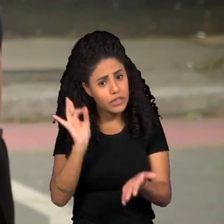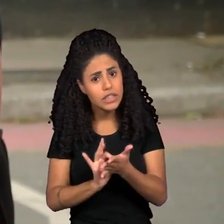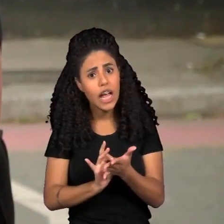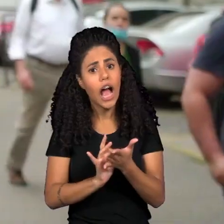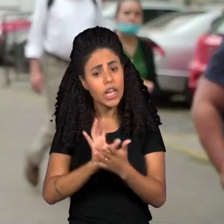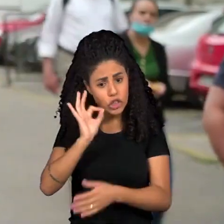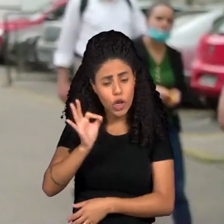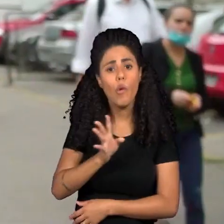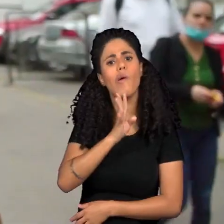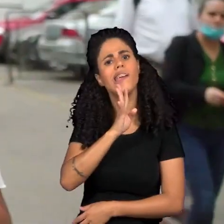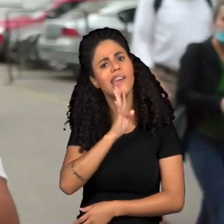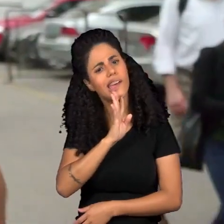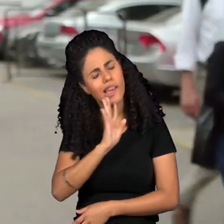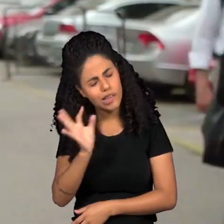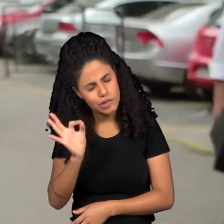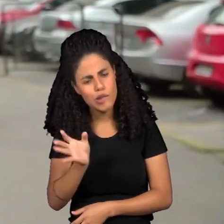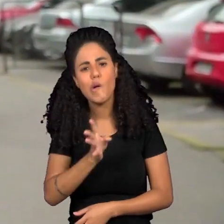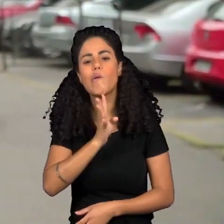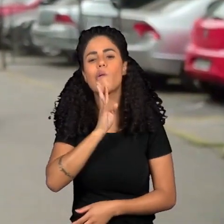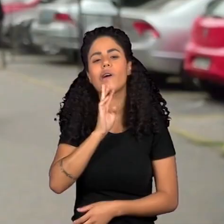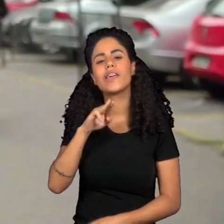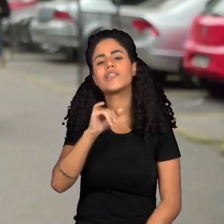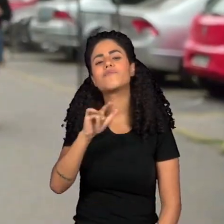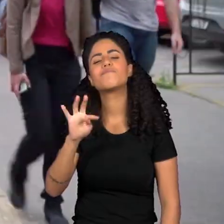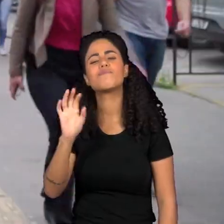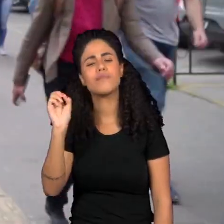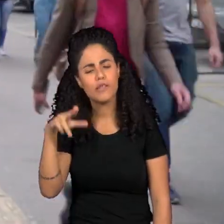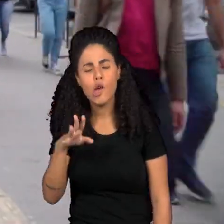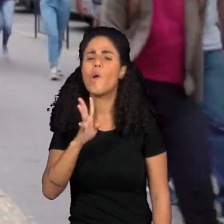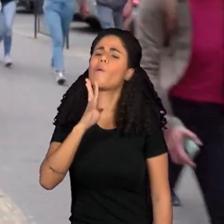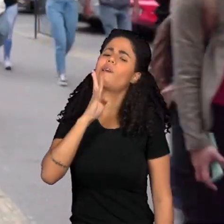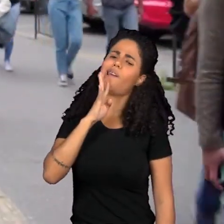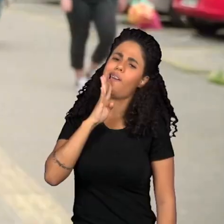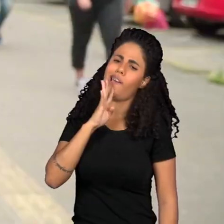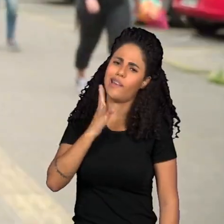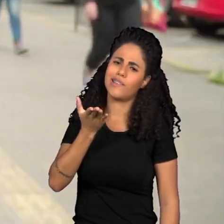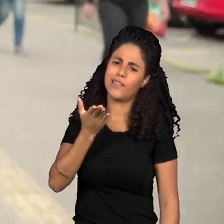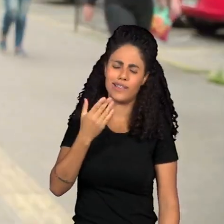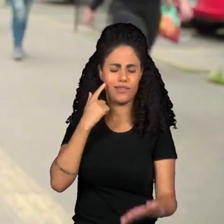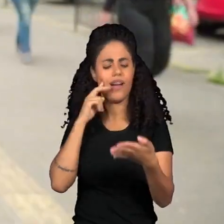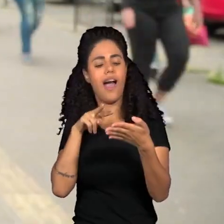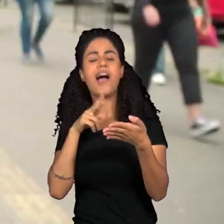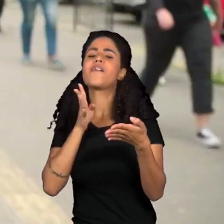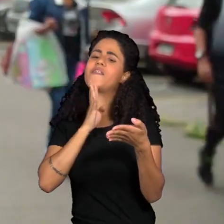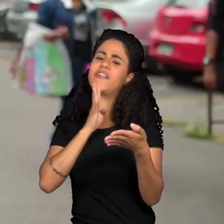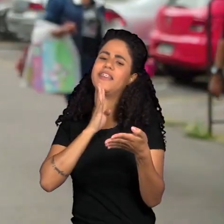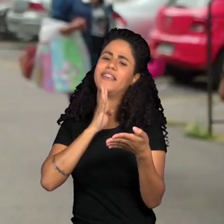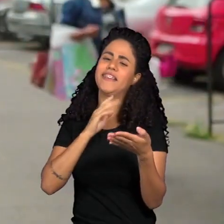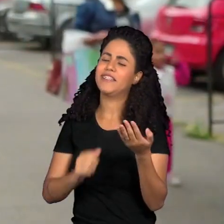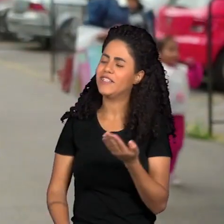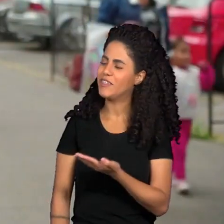Nascimento. Conheço Milton Nascimento. O Milton Nascimento.